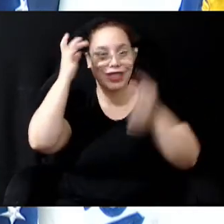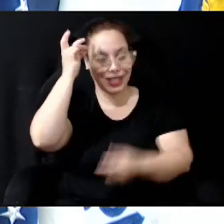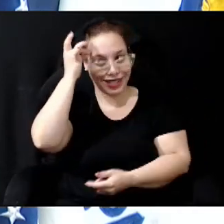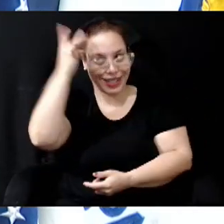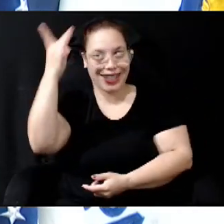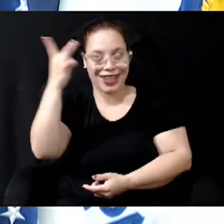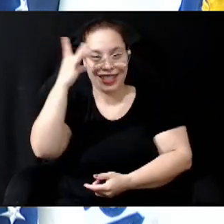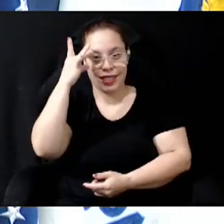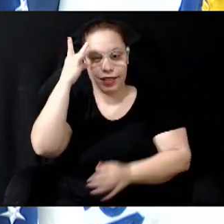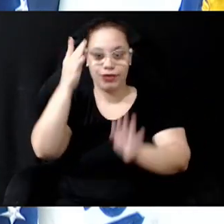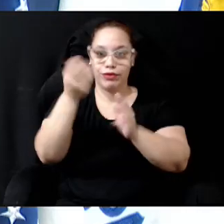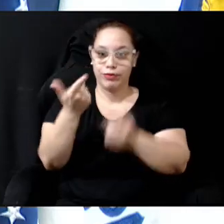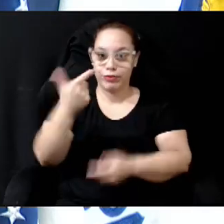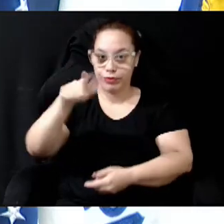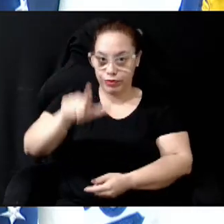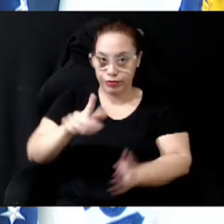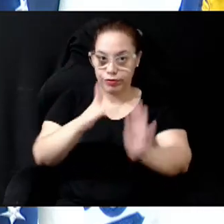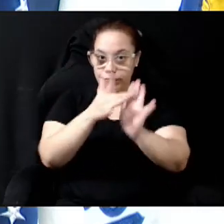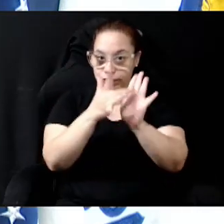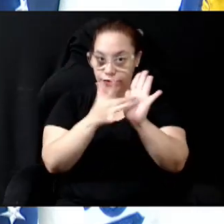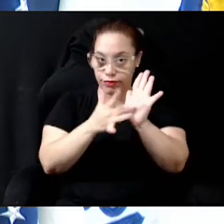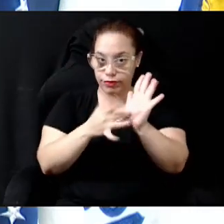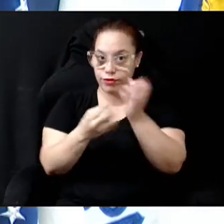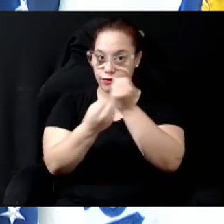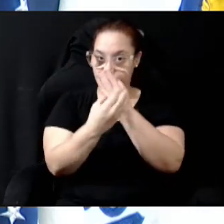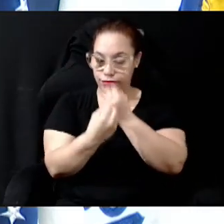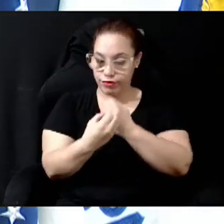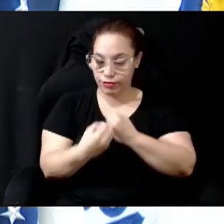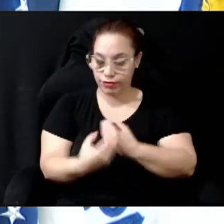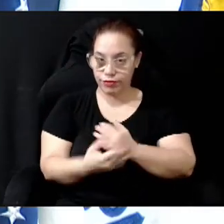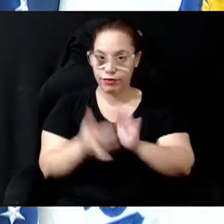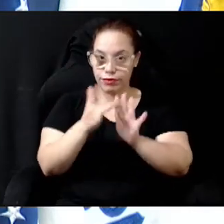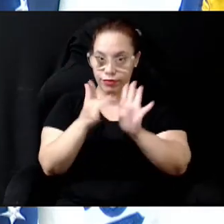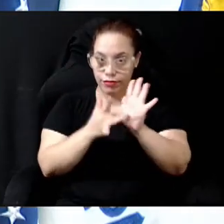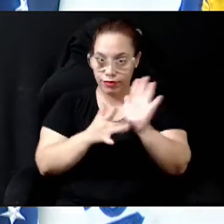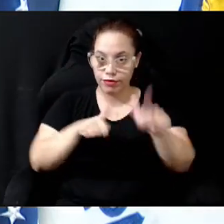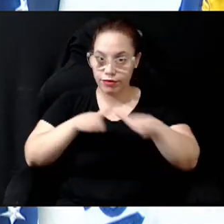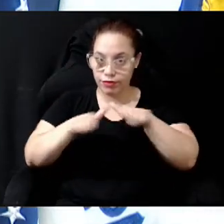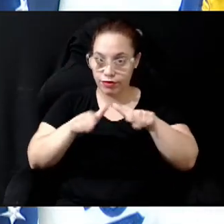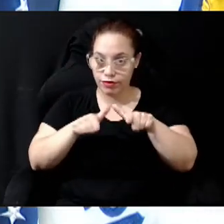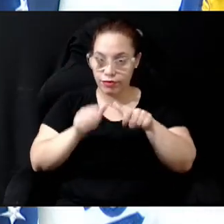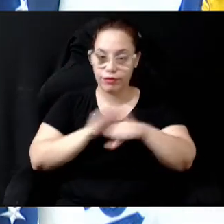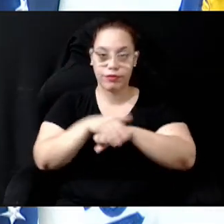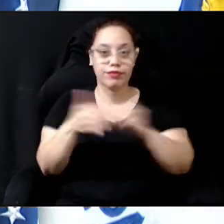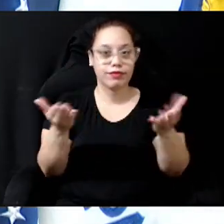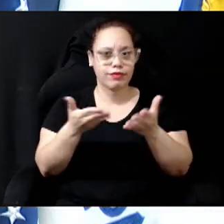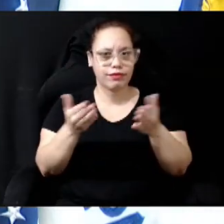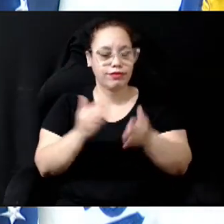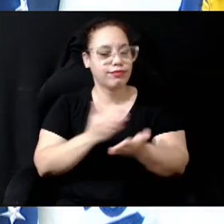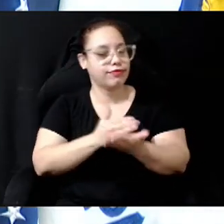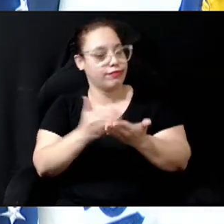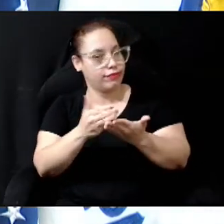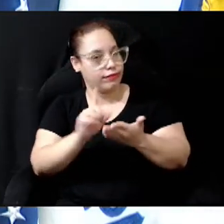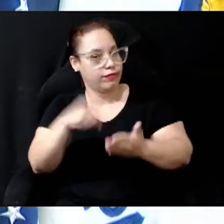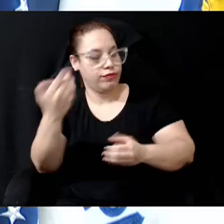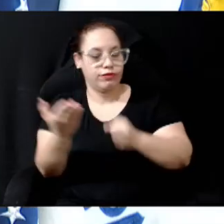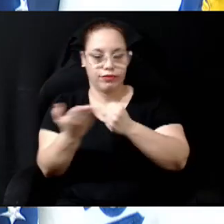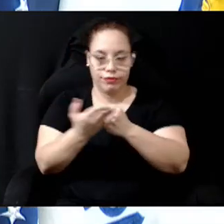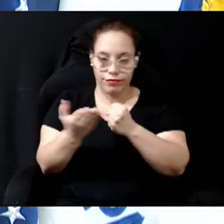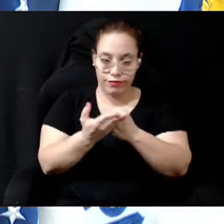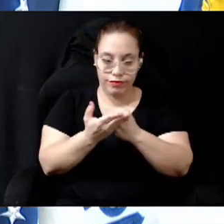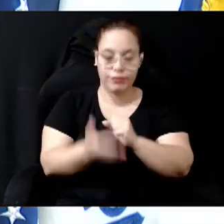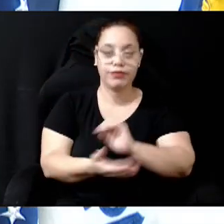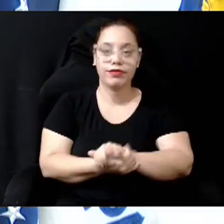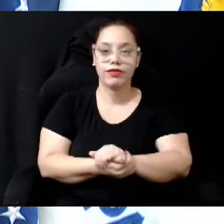repassar para você as informações da pauta dos trabalhos da noite de hoje. Daqui a pouquinho, depois do intervalo regimental, os vereadores